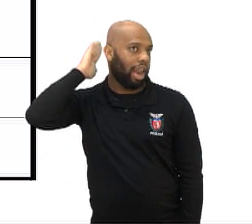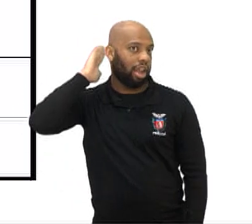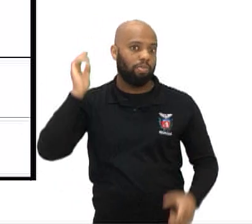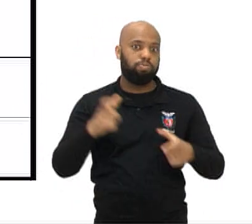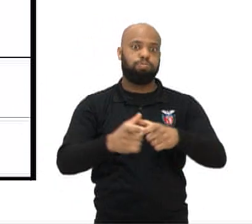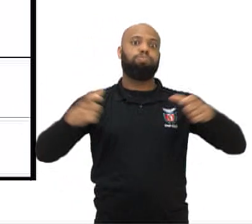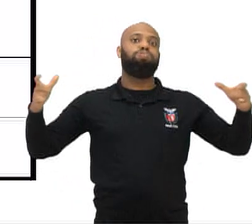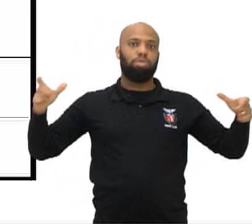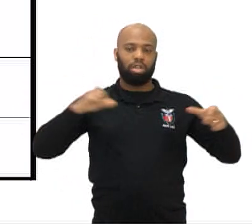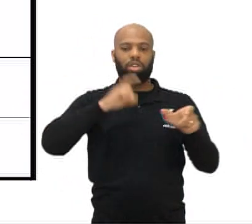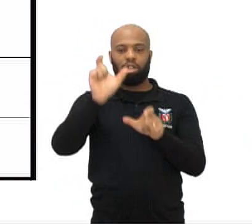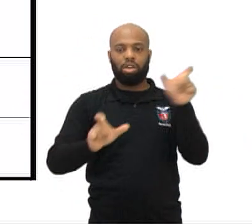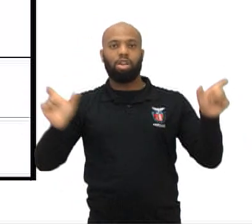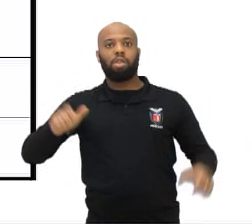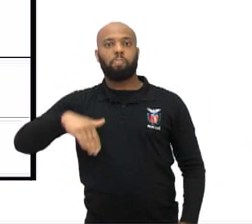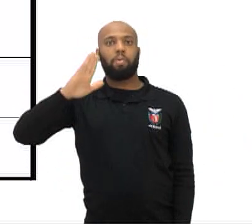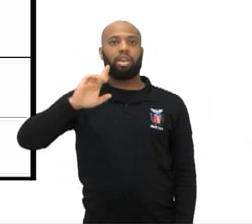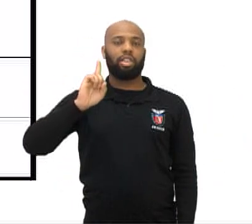mais populoso,